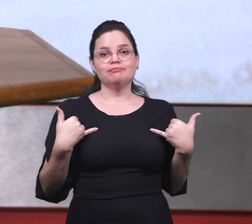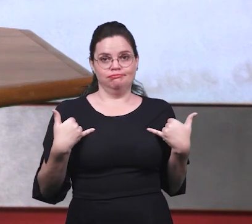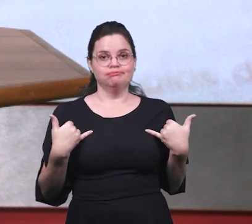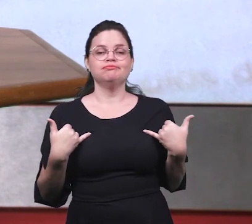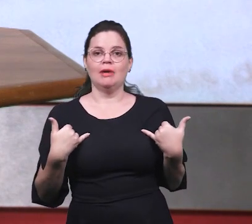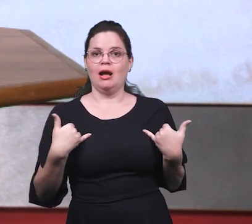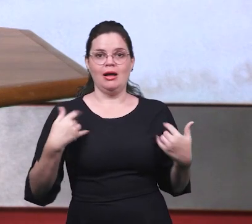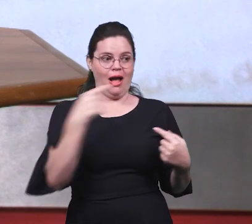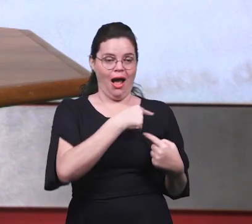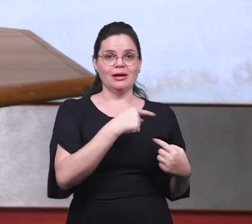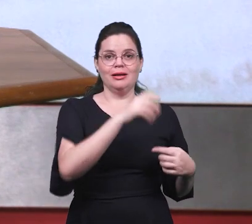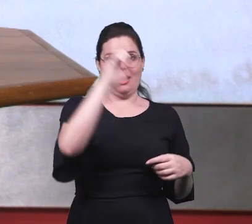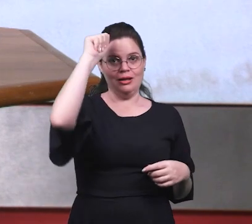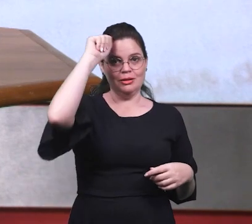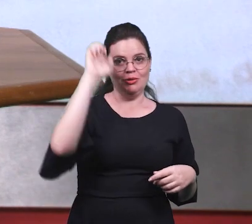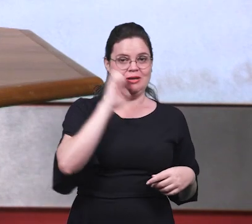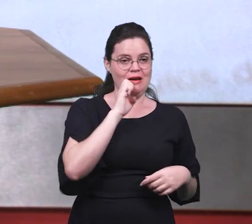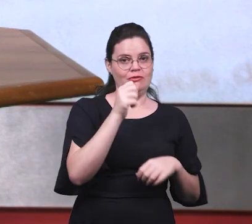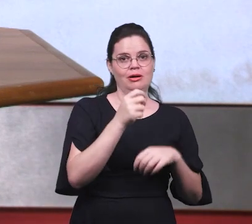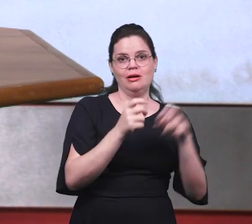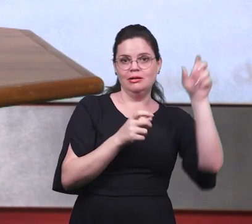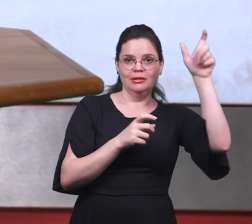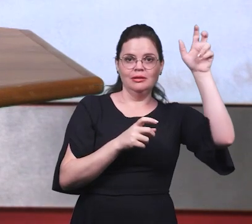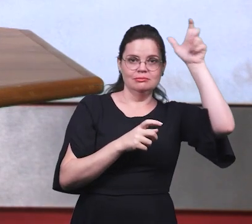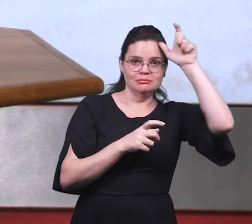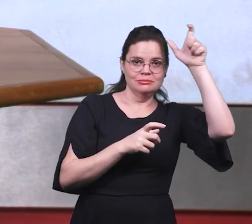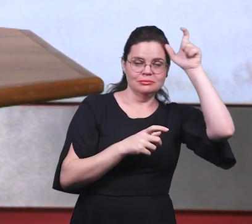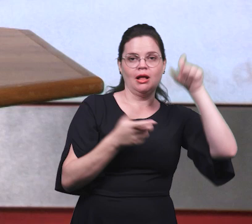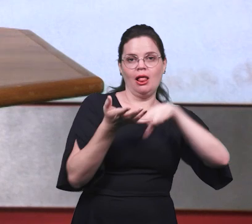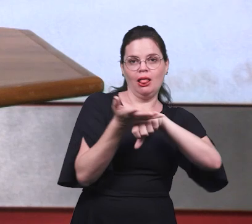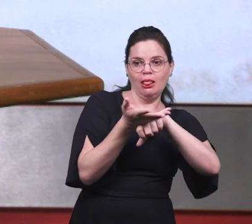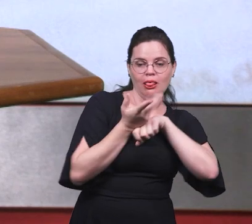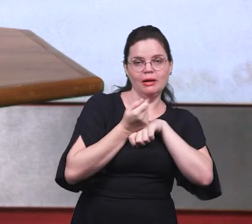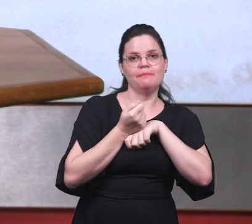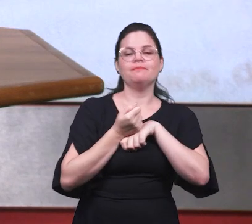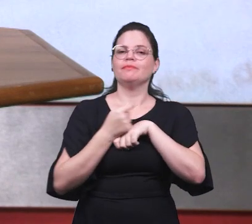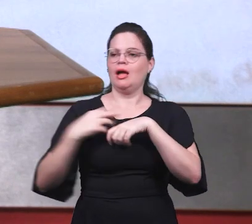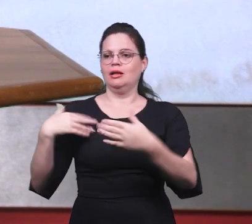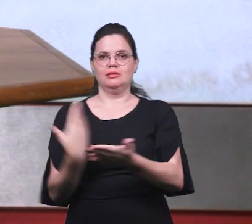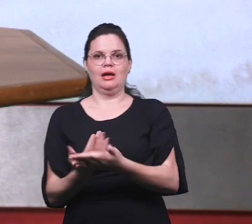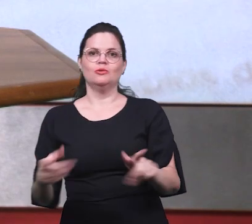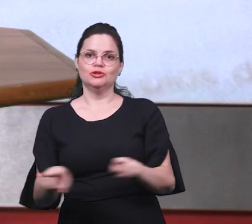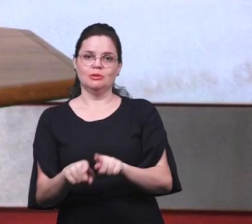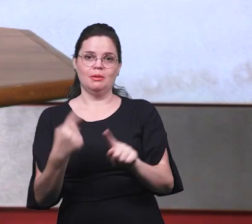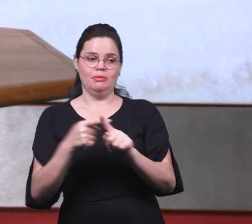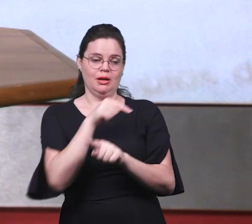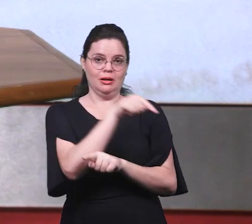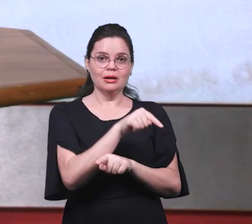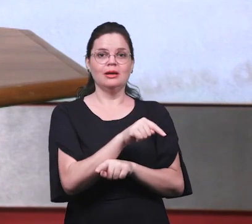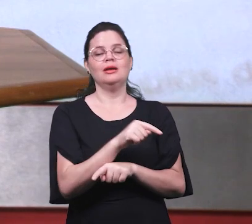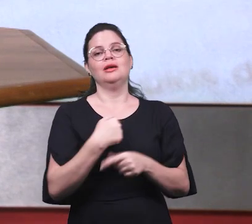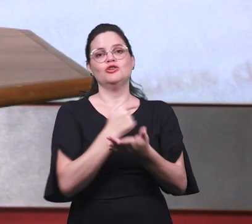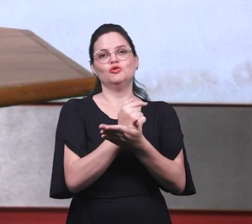em Gênesis, o tentador seguiu uma estratégia sutil para